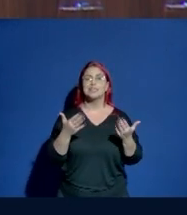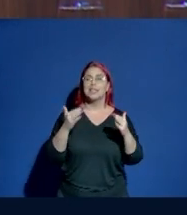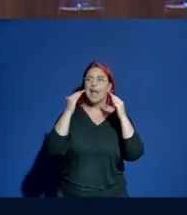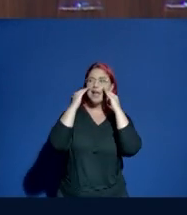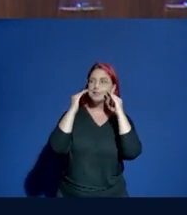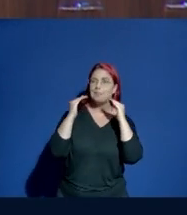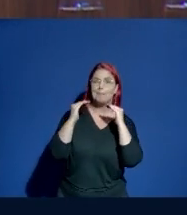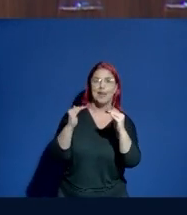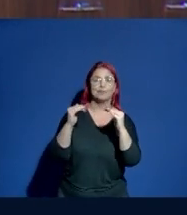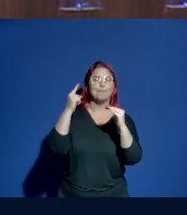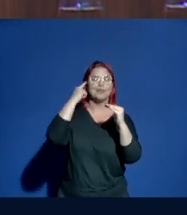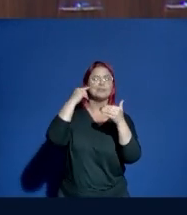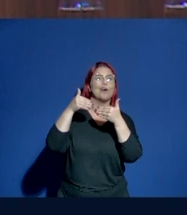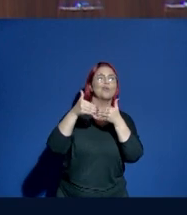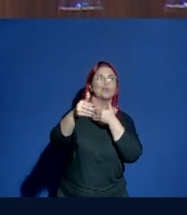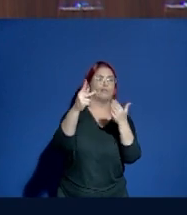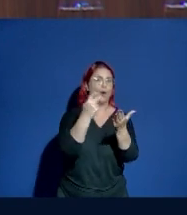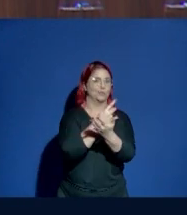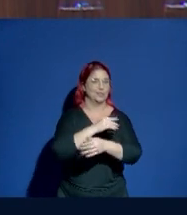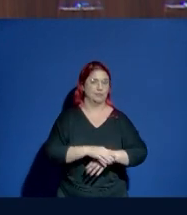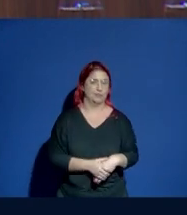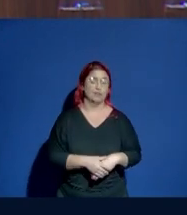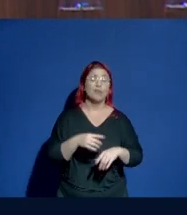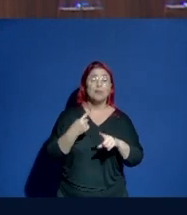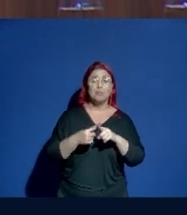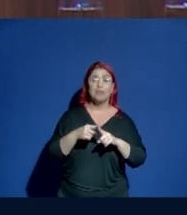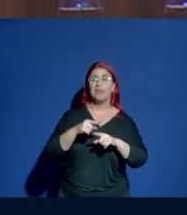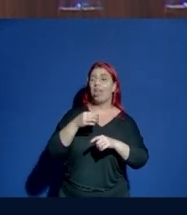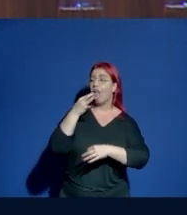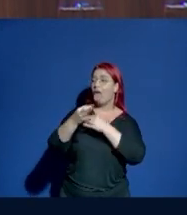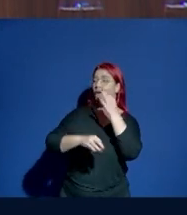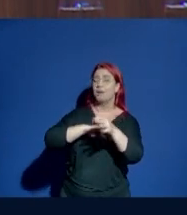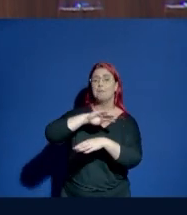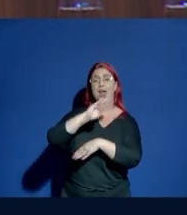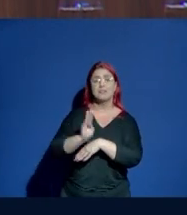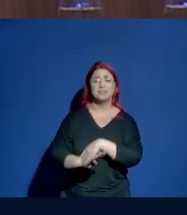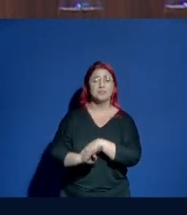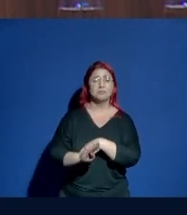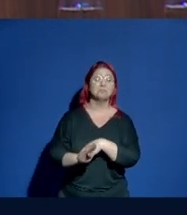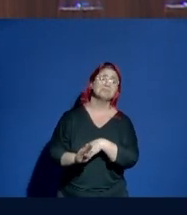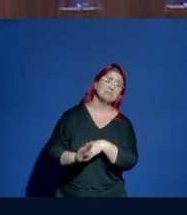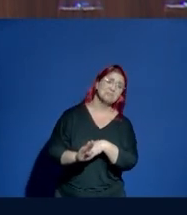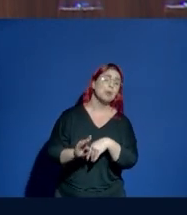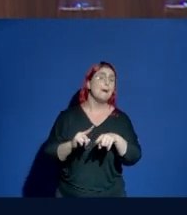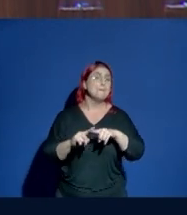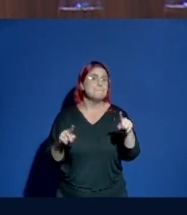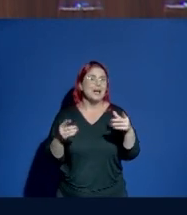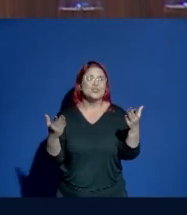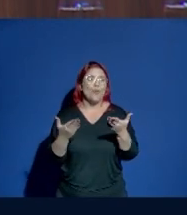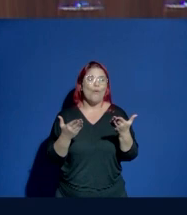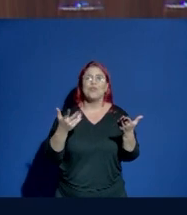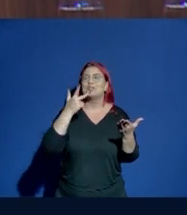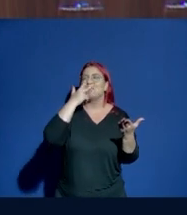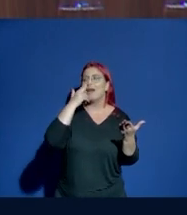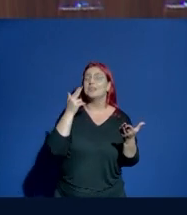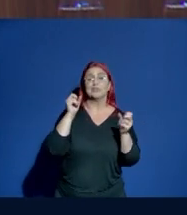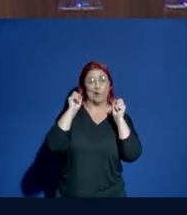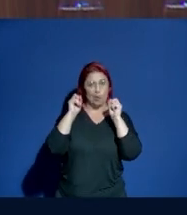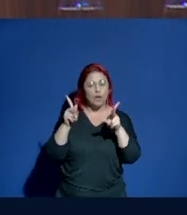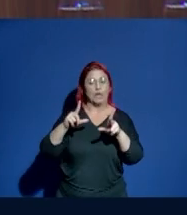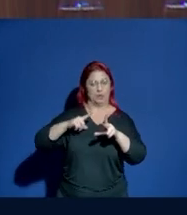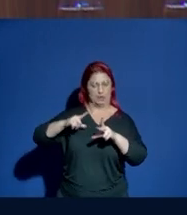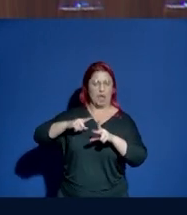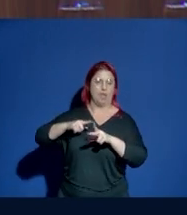à prosperidade que as pessoas criticam o Brasil e a gente hoje surfa a onda do agronegócio